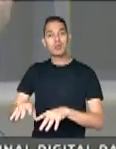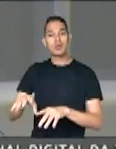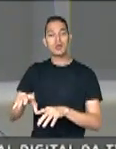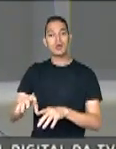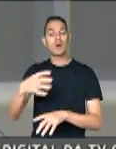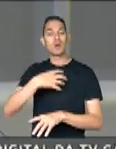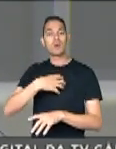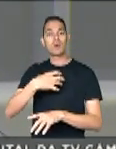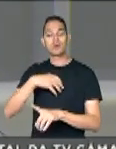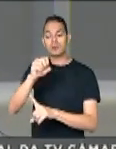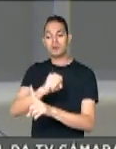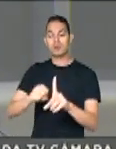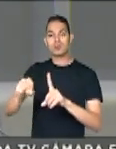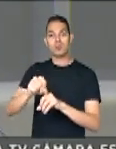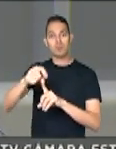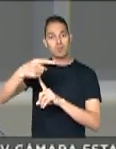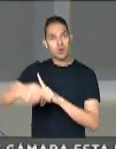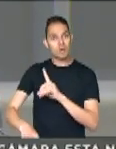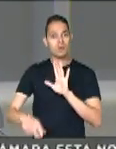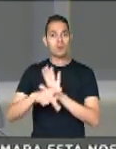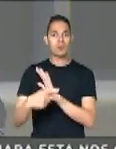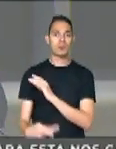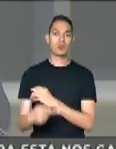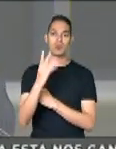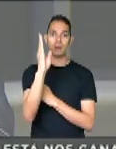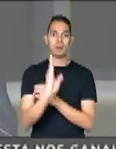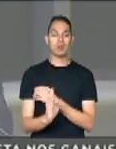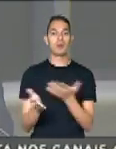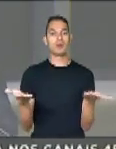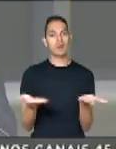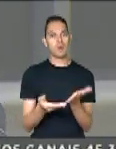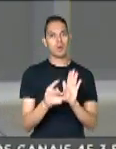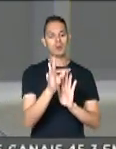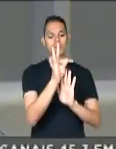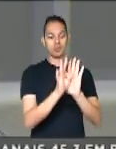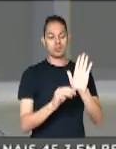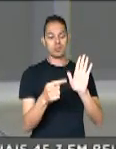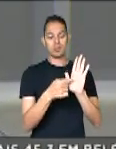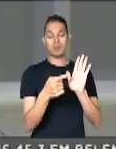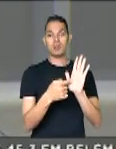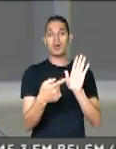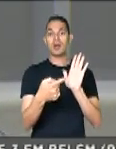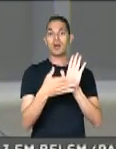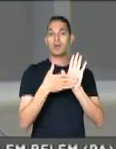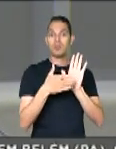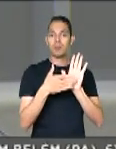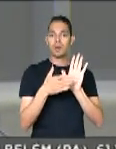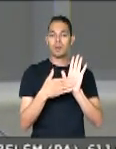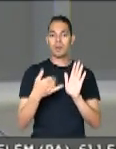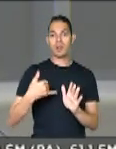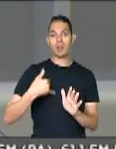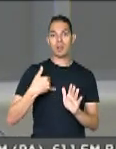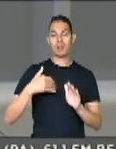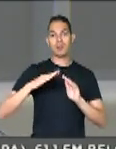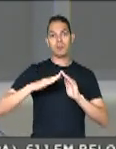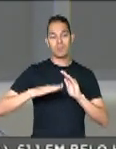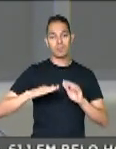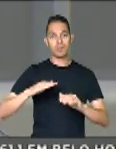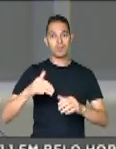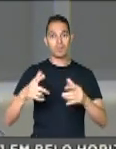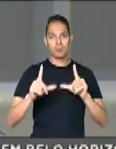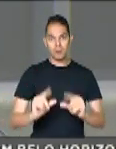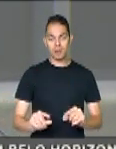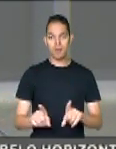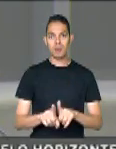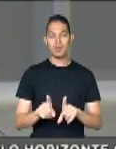questão social profunda nesse país. Hoje, esse texto propõe, além da idade mínima, propõe um tempo de contribuição